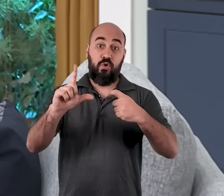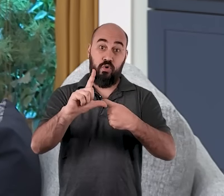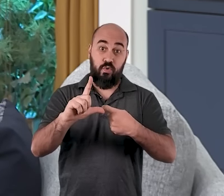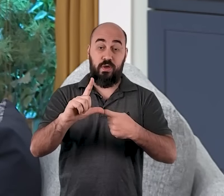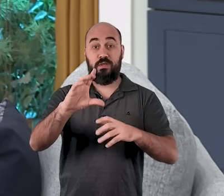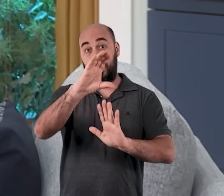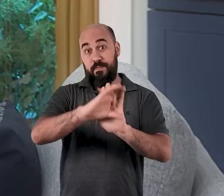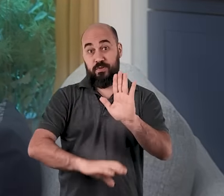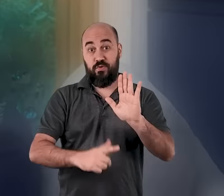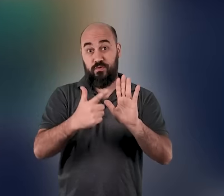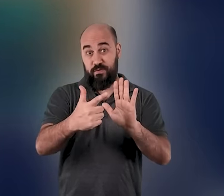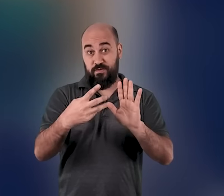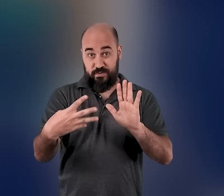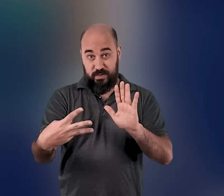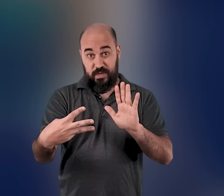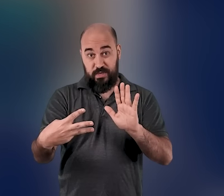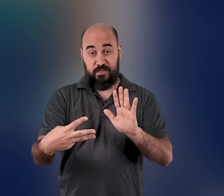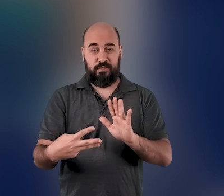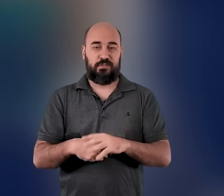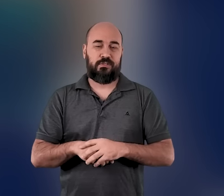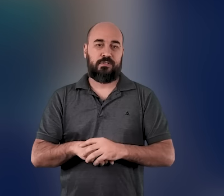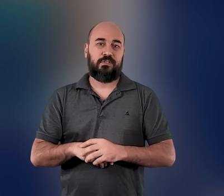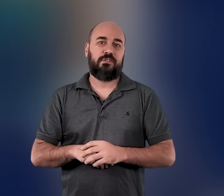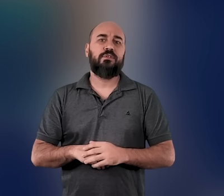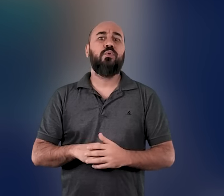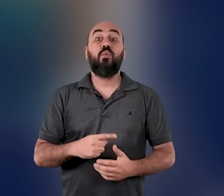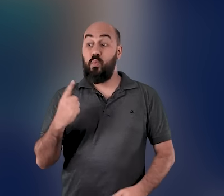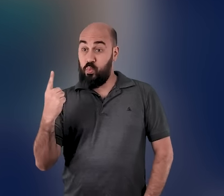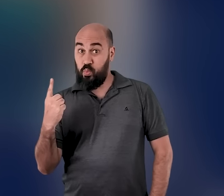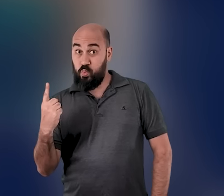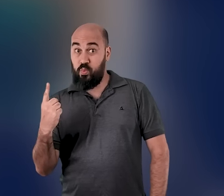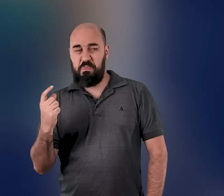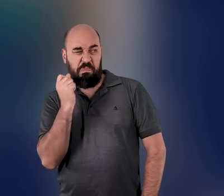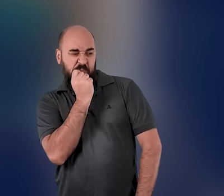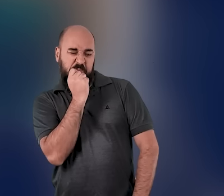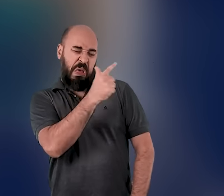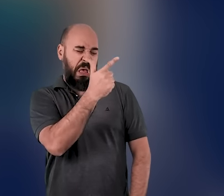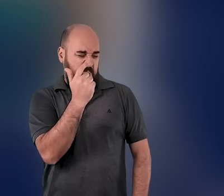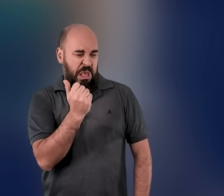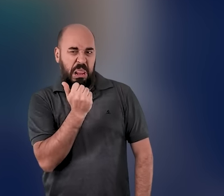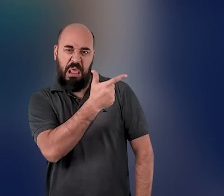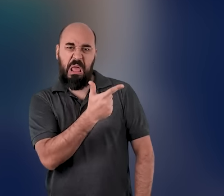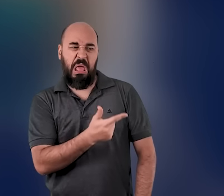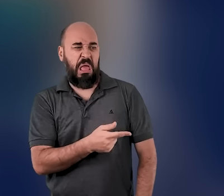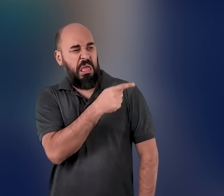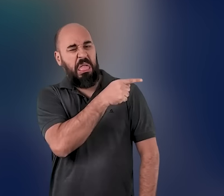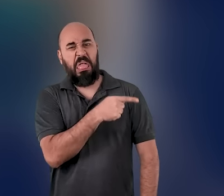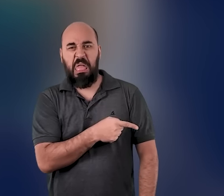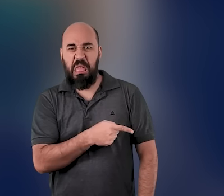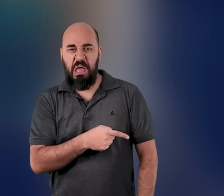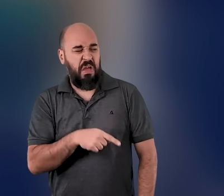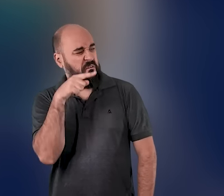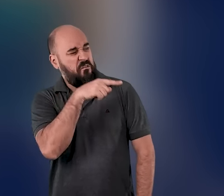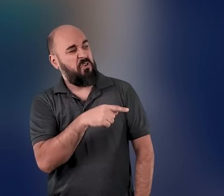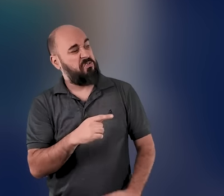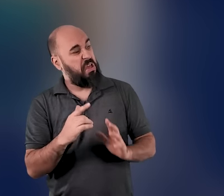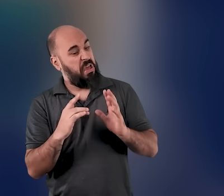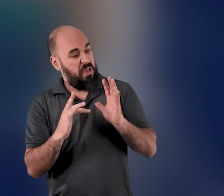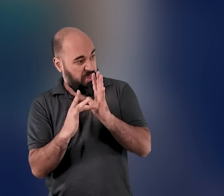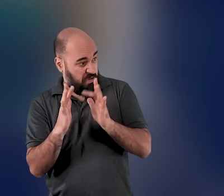versos 39 a 42. Um dos malfeitores crucificados blasfemava contra Jesus, dizendo, você não é o